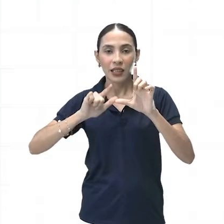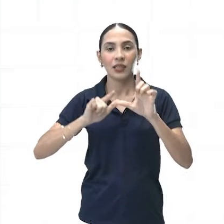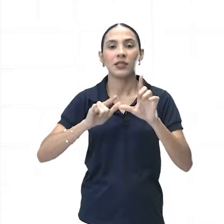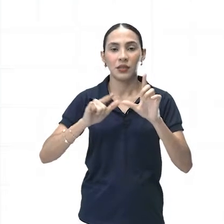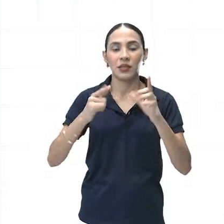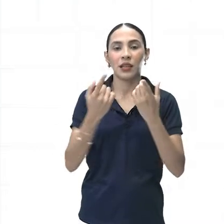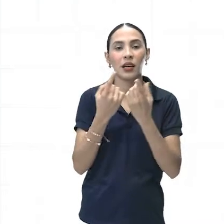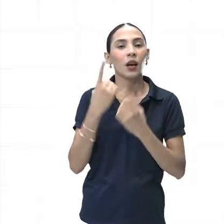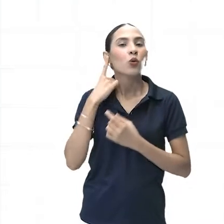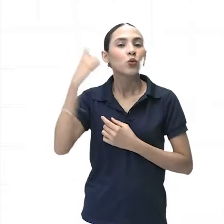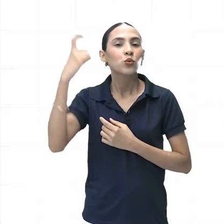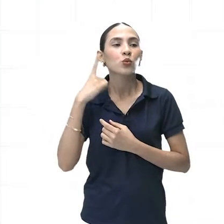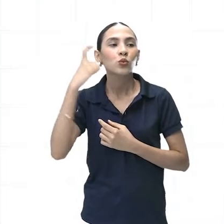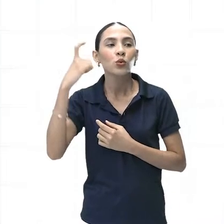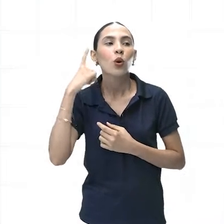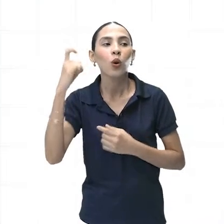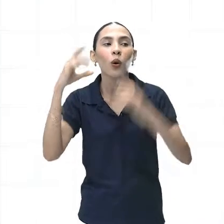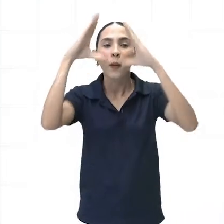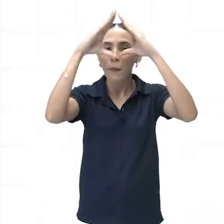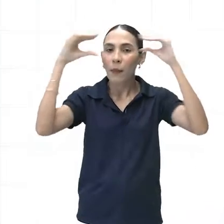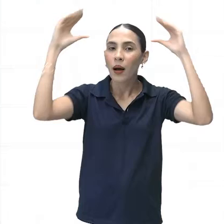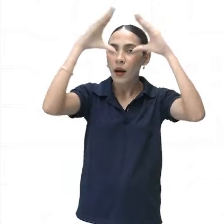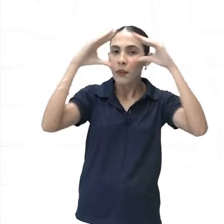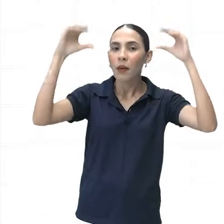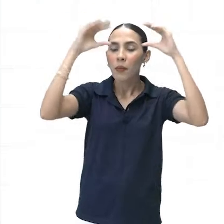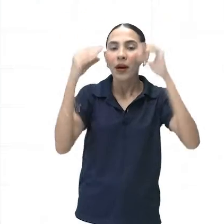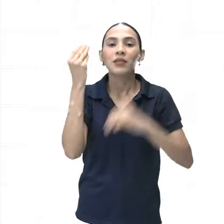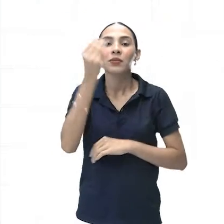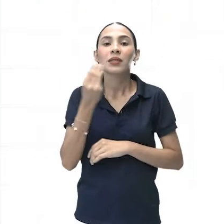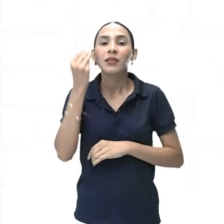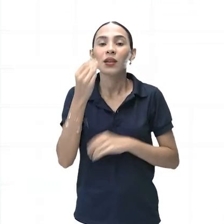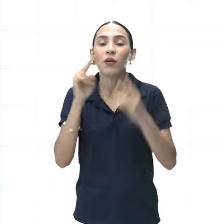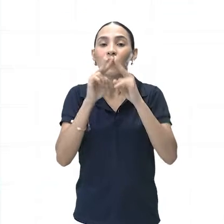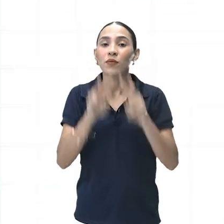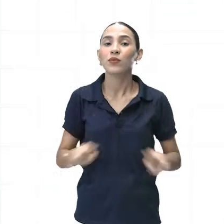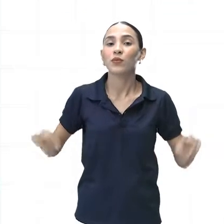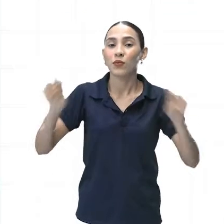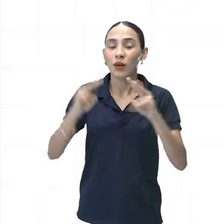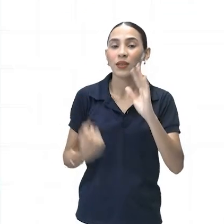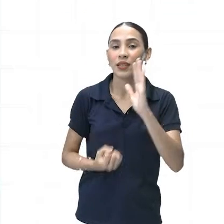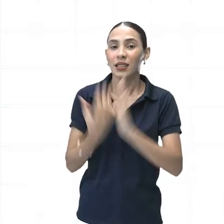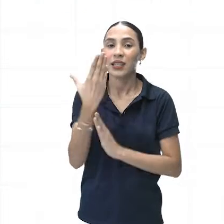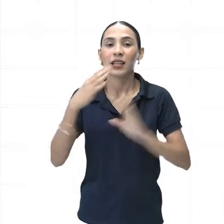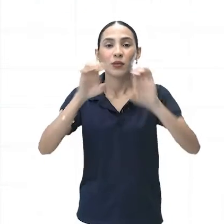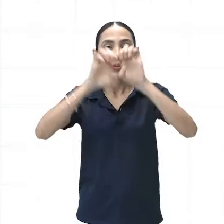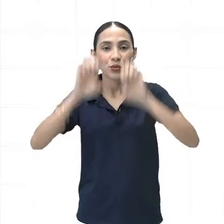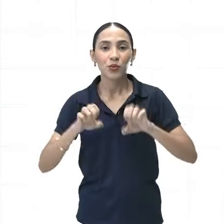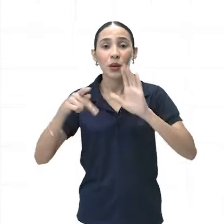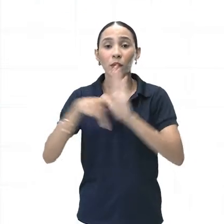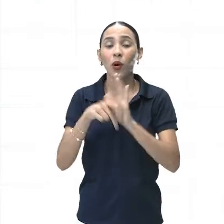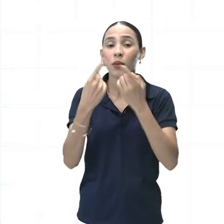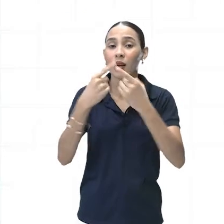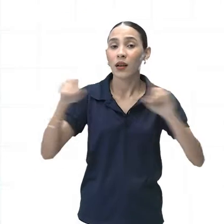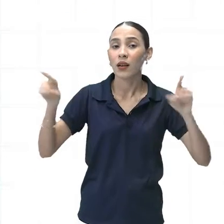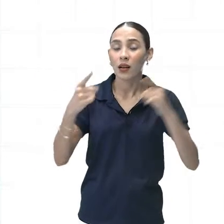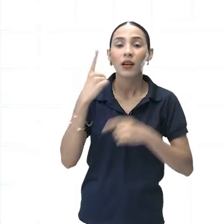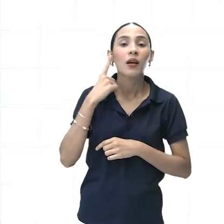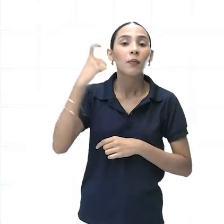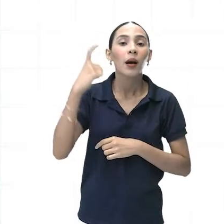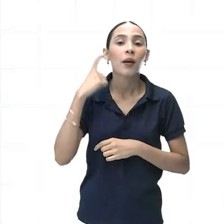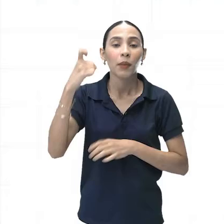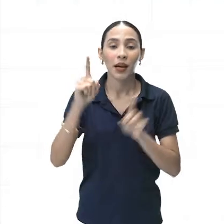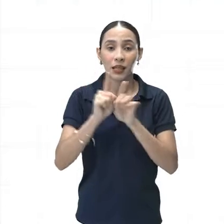efeitos sonoros alucinantes e experimentações visuais, criando uma estética tanto sonora quanto visual